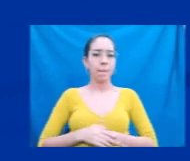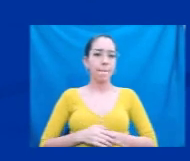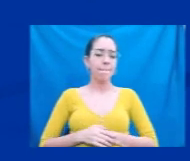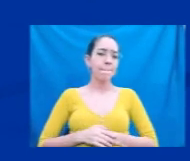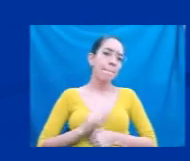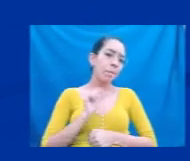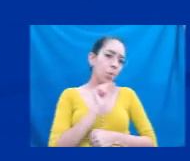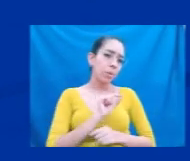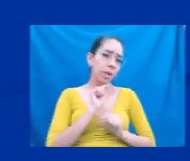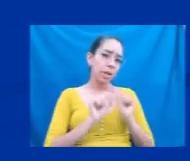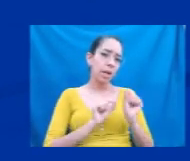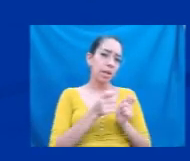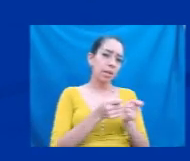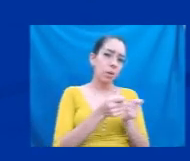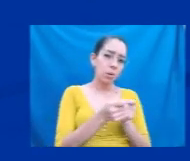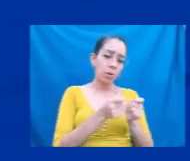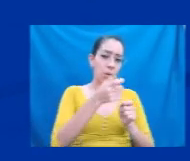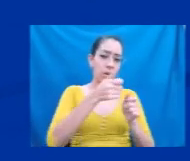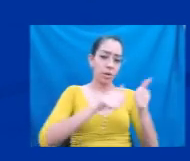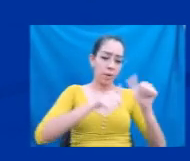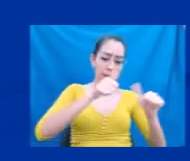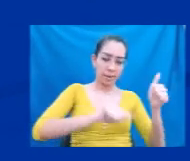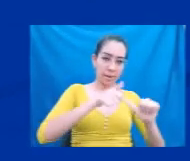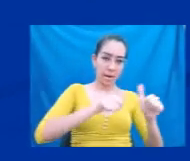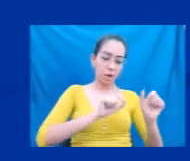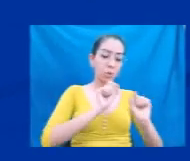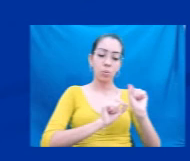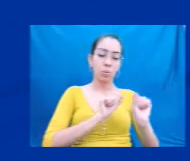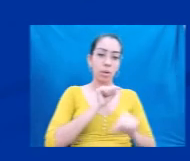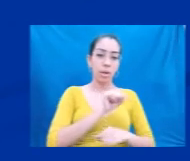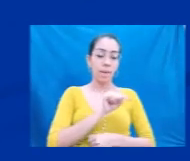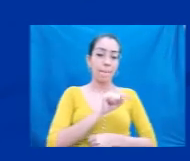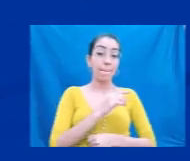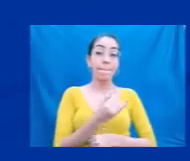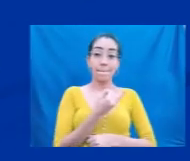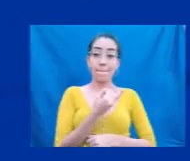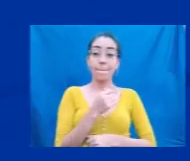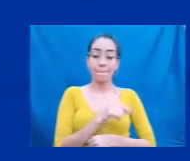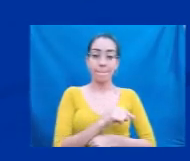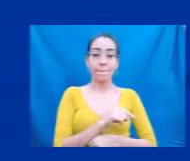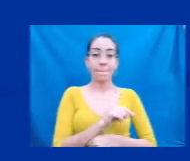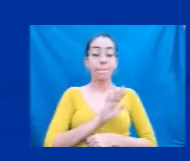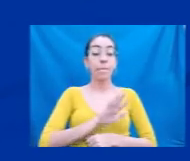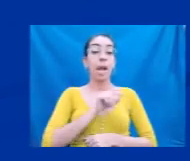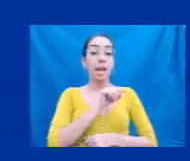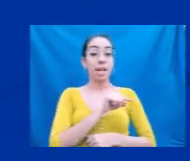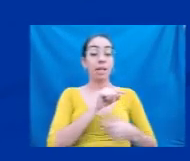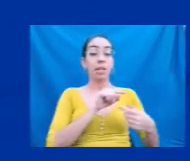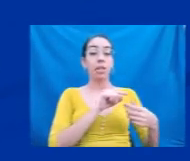importante ser feito, mas esse tópico aqui eu vou comentar quando a